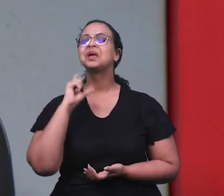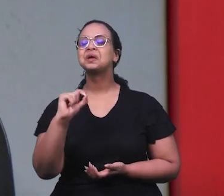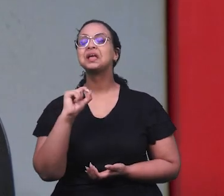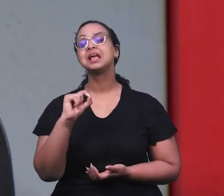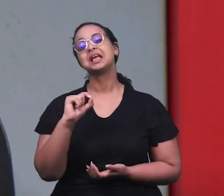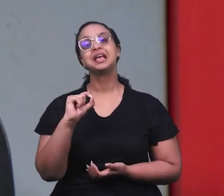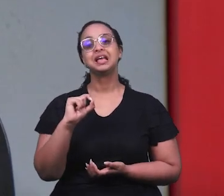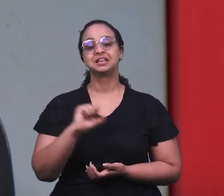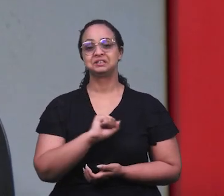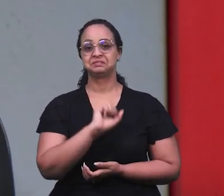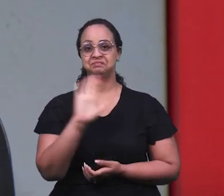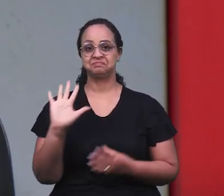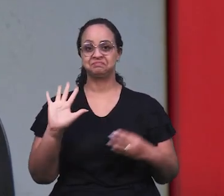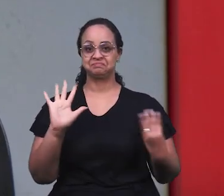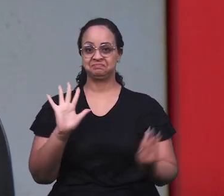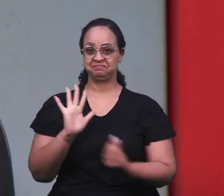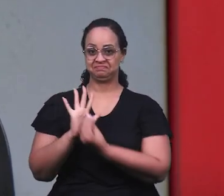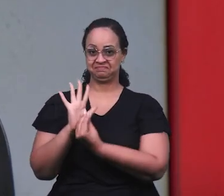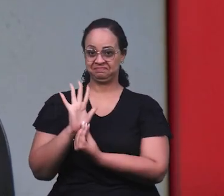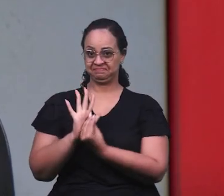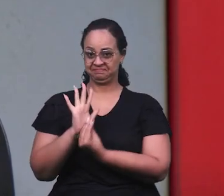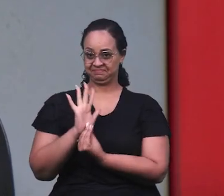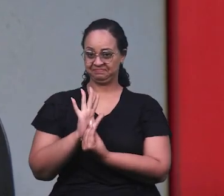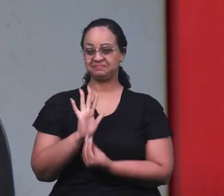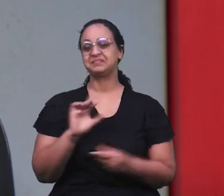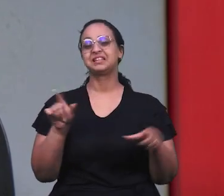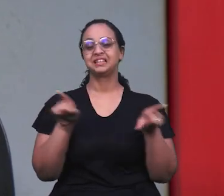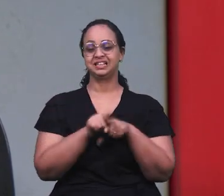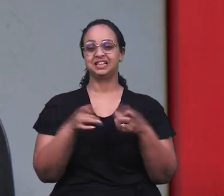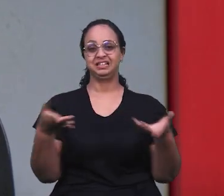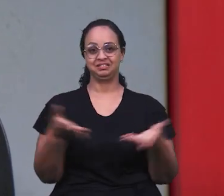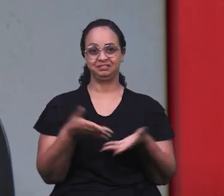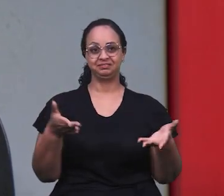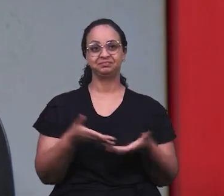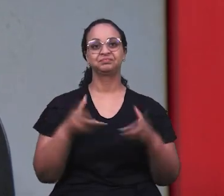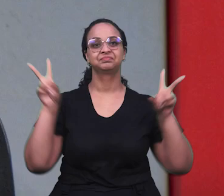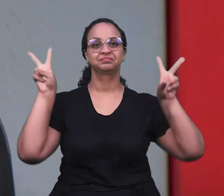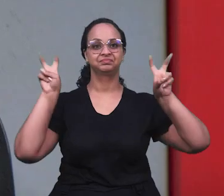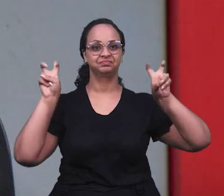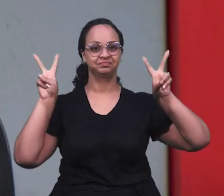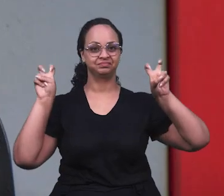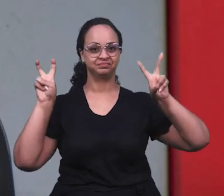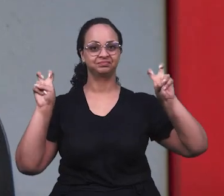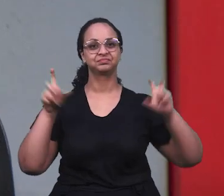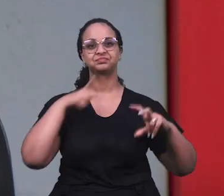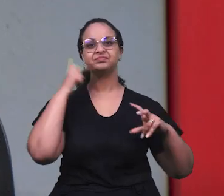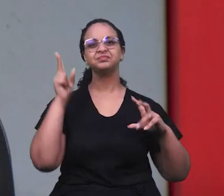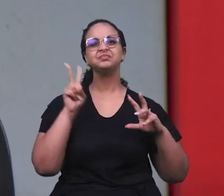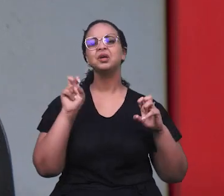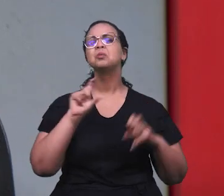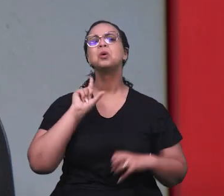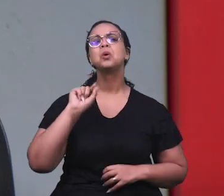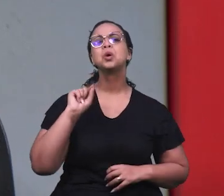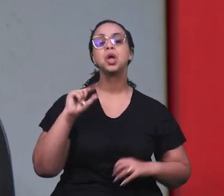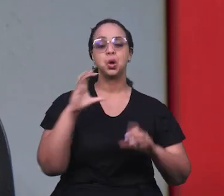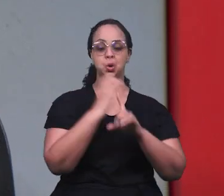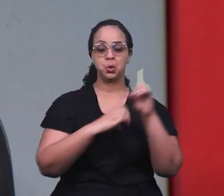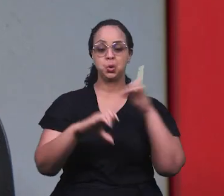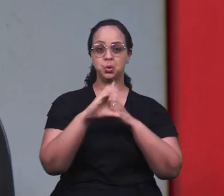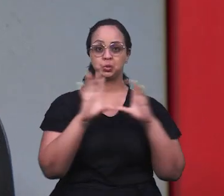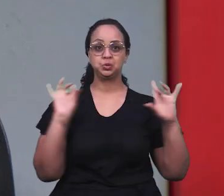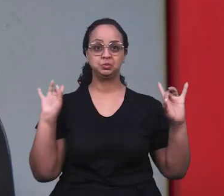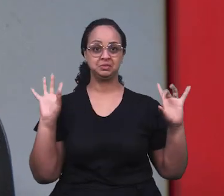Libras, Sinais de Vida. E hoje nós vamos dar continuidade ao assunto que nós terminamos no episódio passado. Estávamos falando sobre cultos